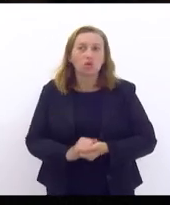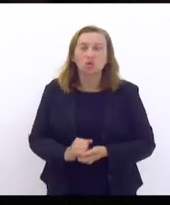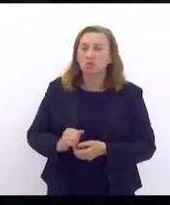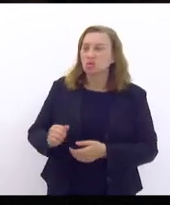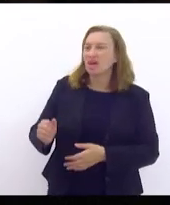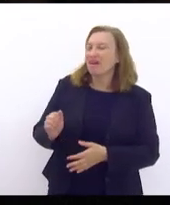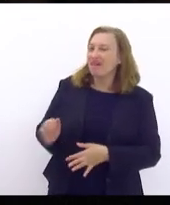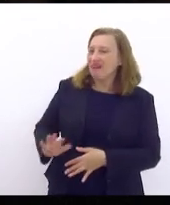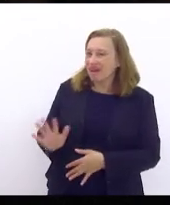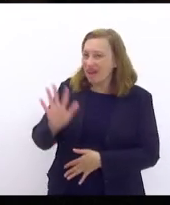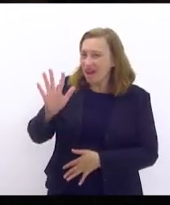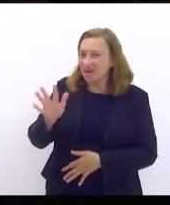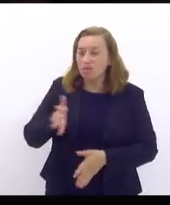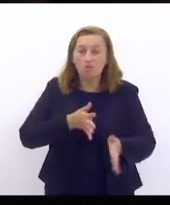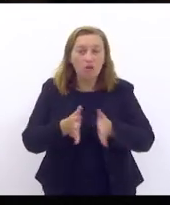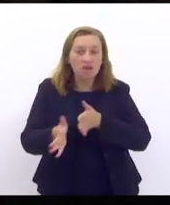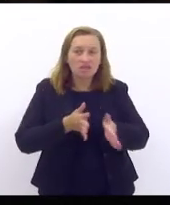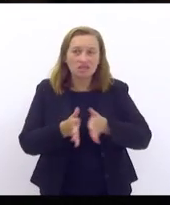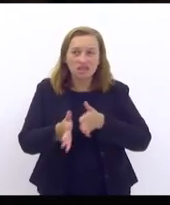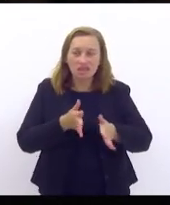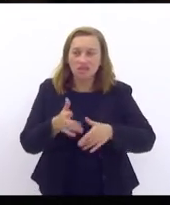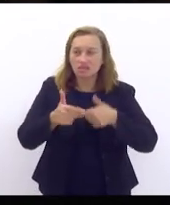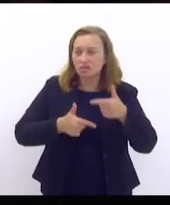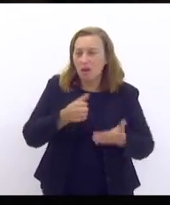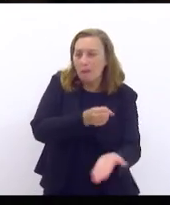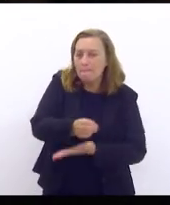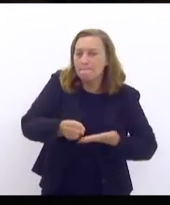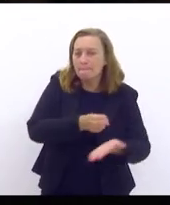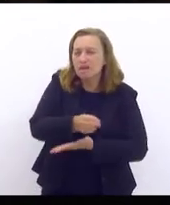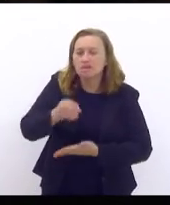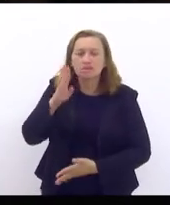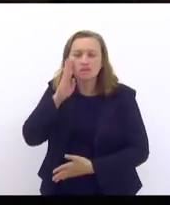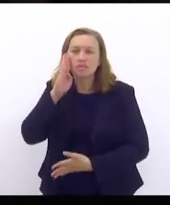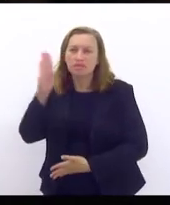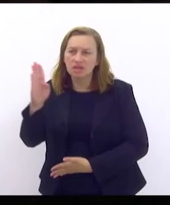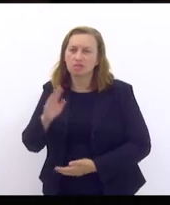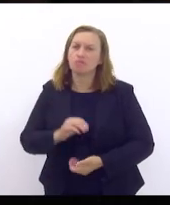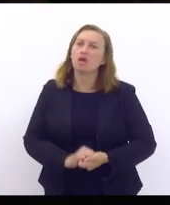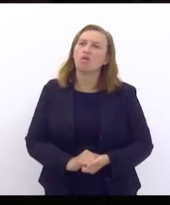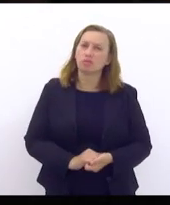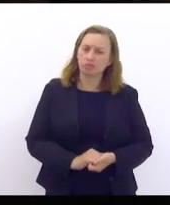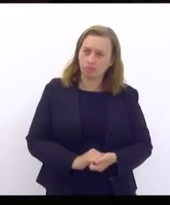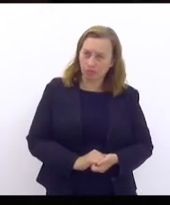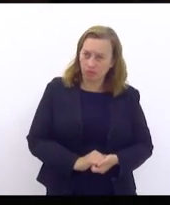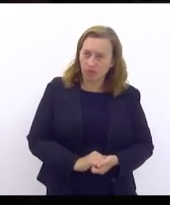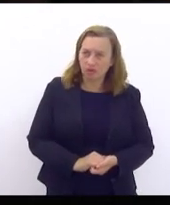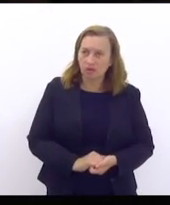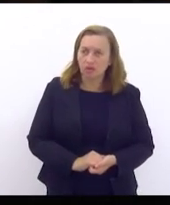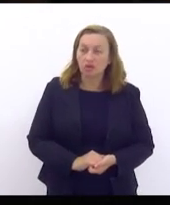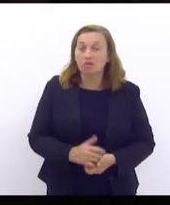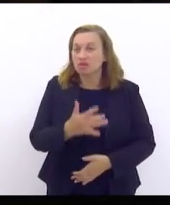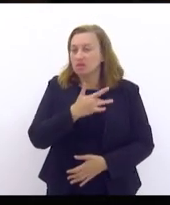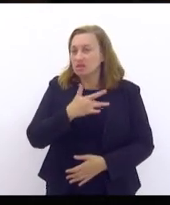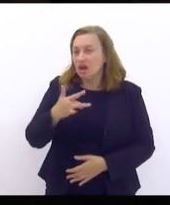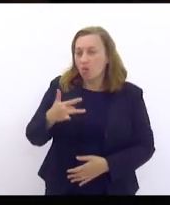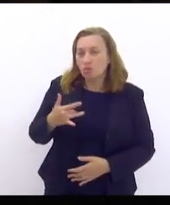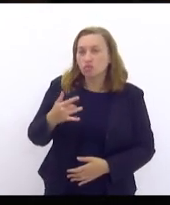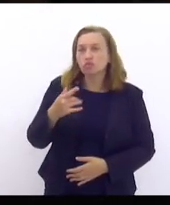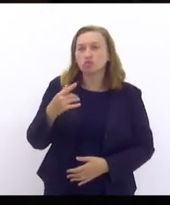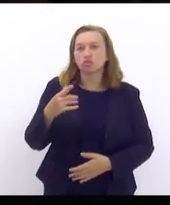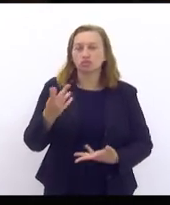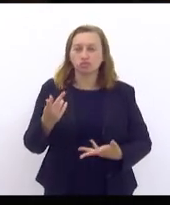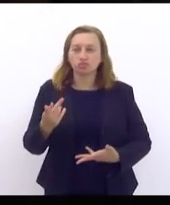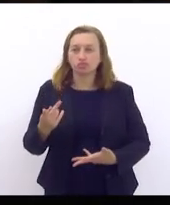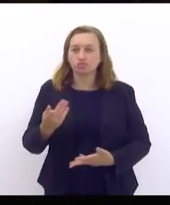Custa caro para o acesso a serviços mais básicos e fundamentais, como saúde pública, por